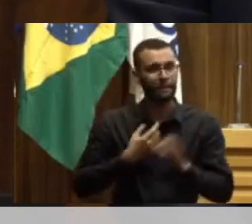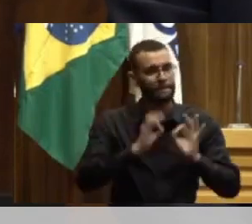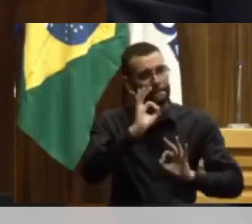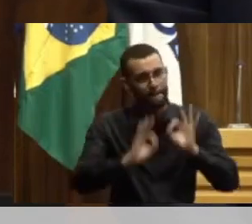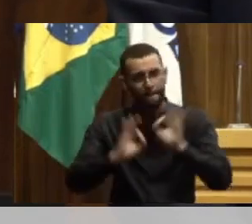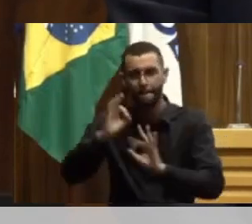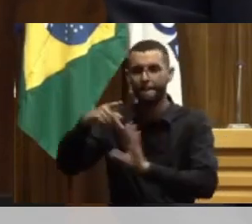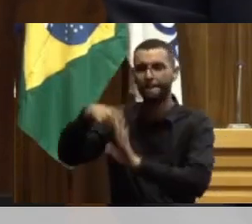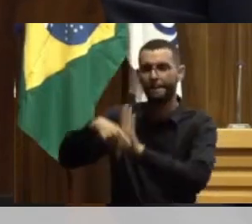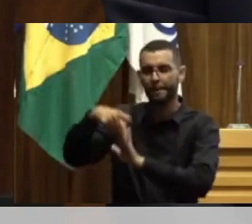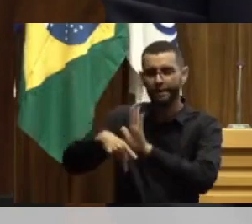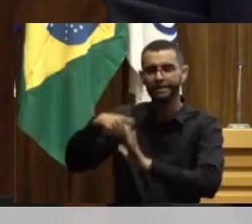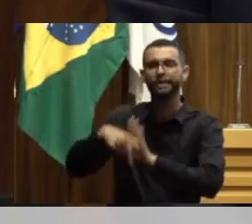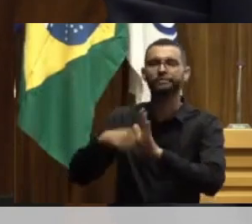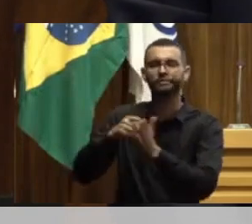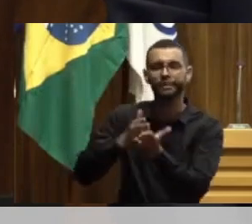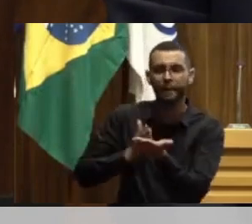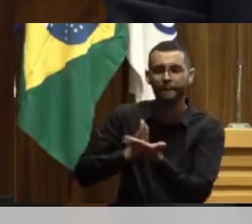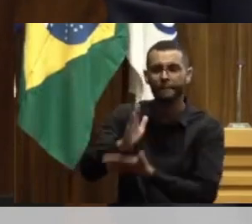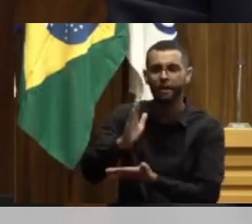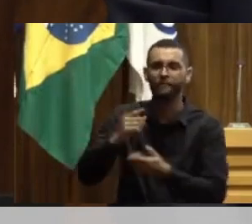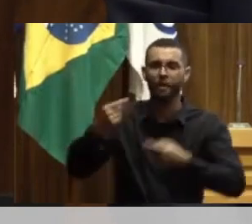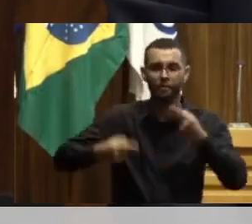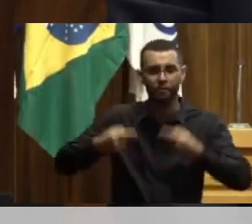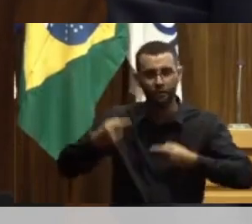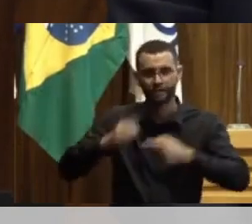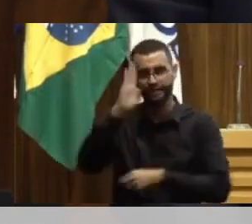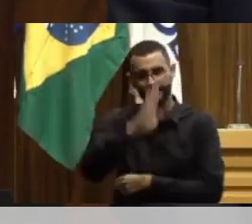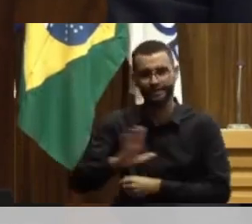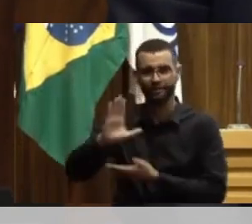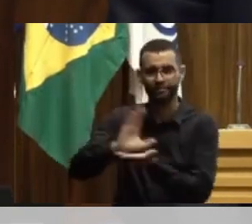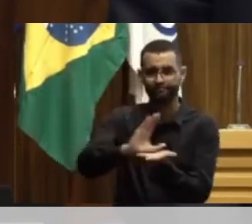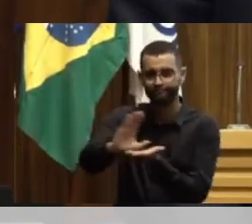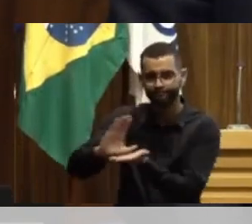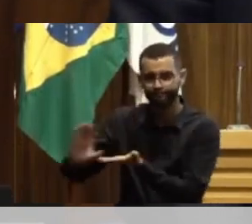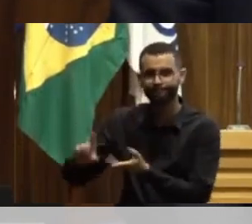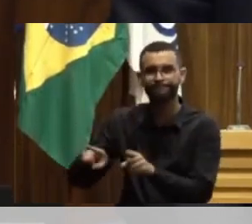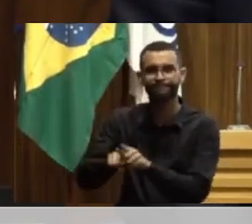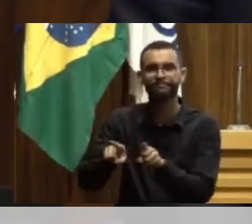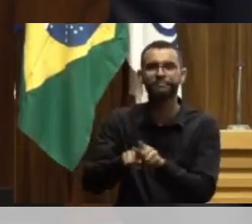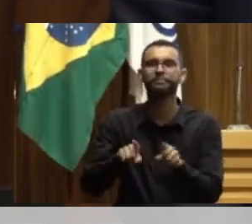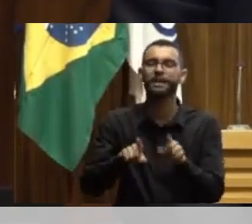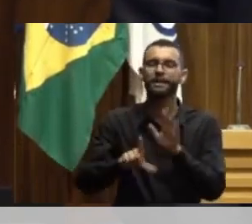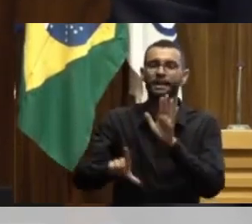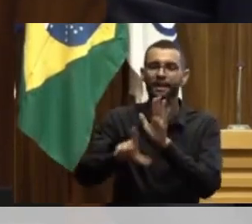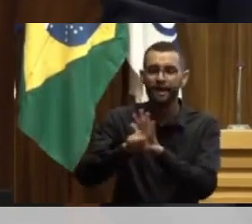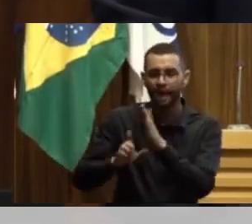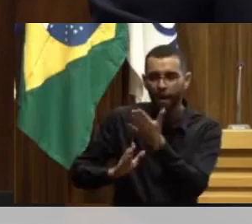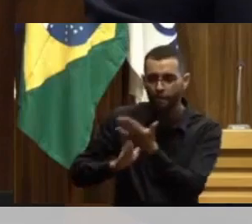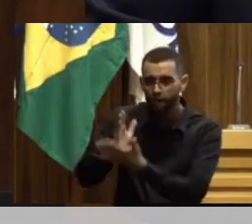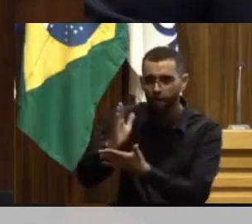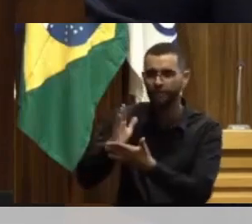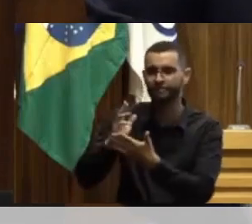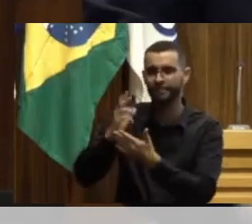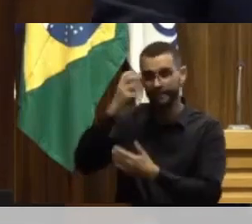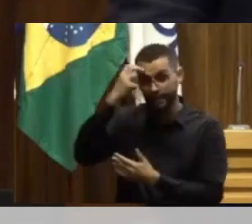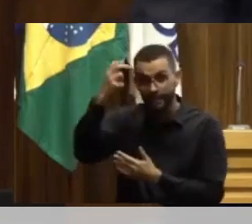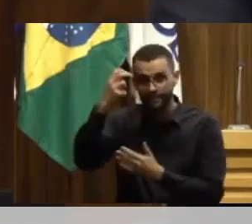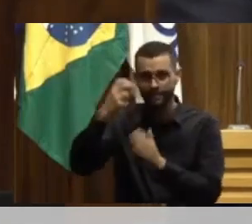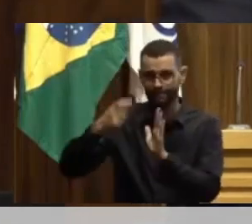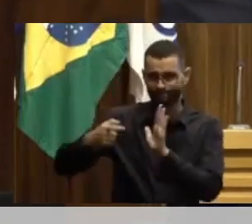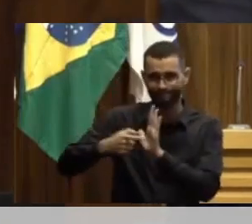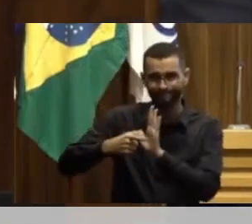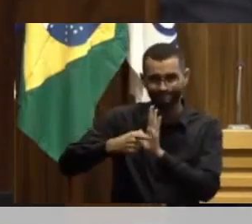que institui a Política Nacional de Fomento, a regulação da inteligência artificial. Estaremos dispostos